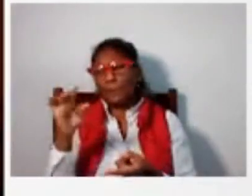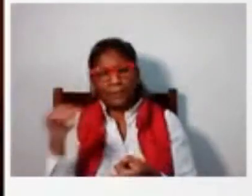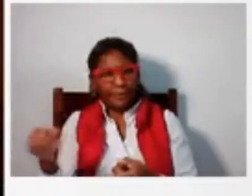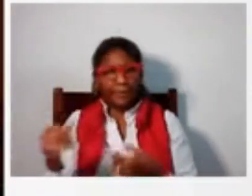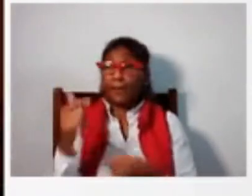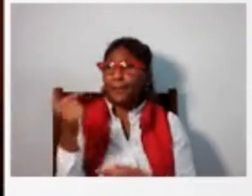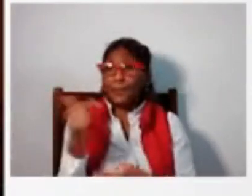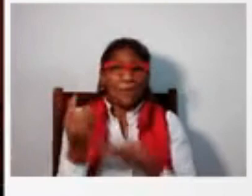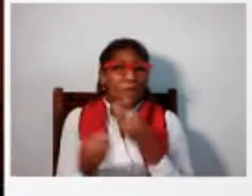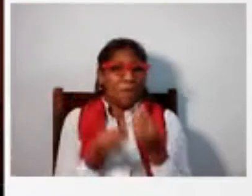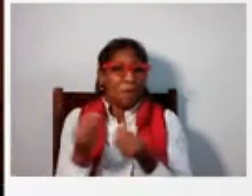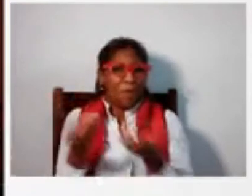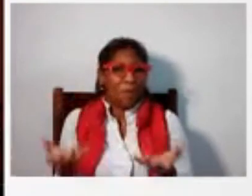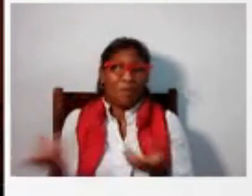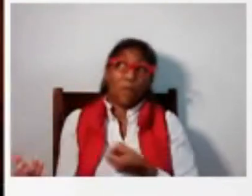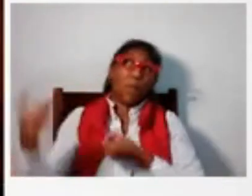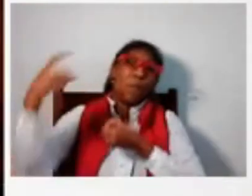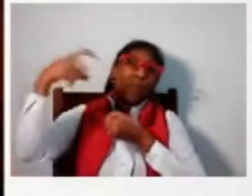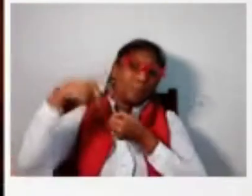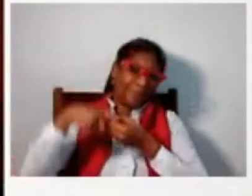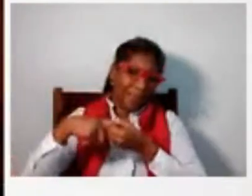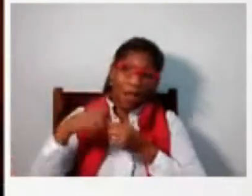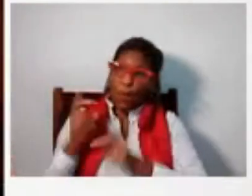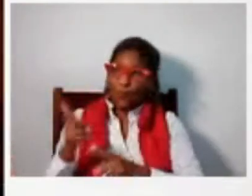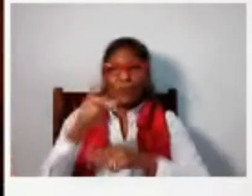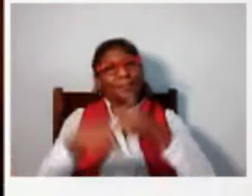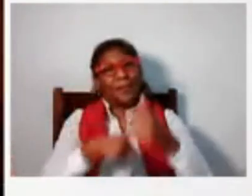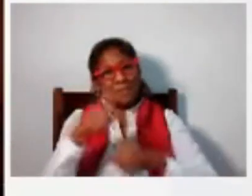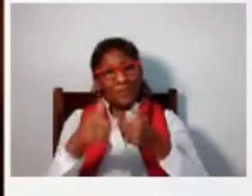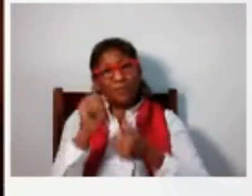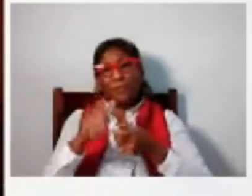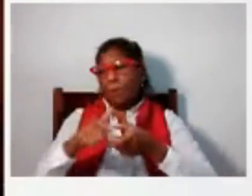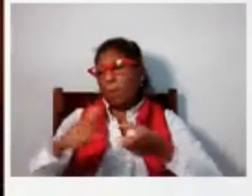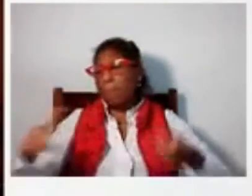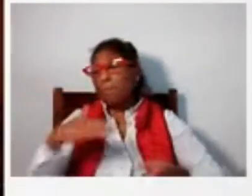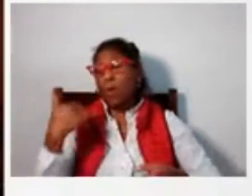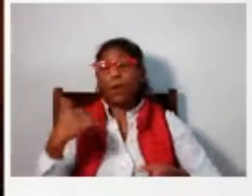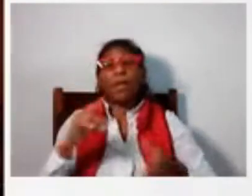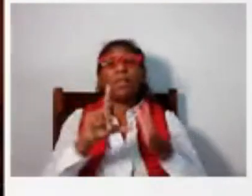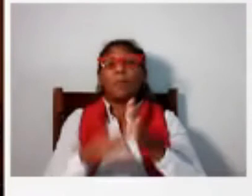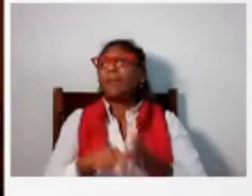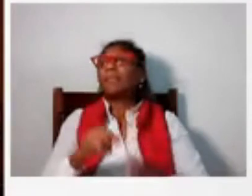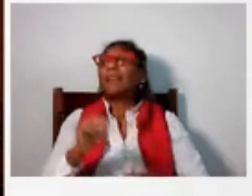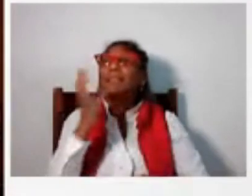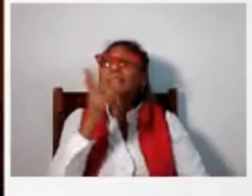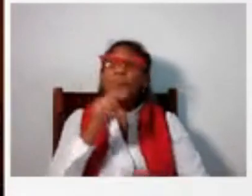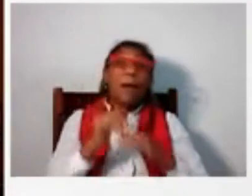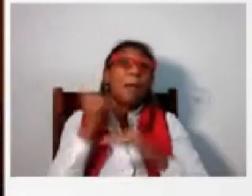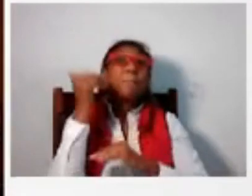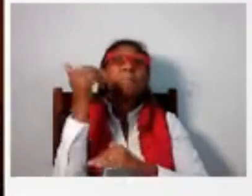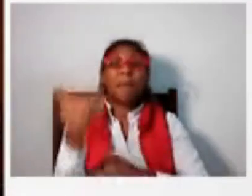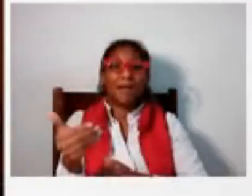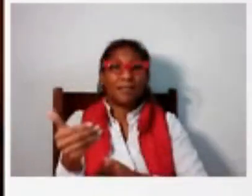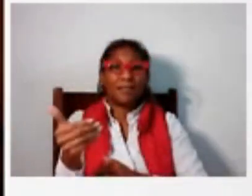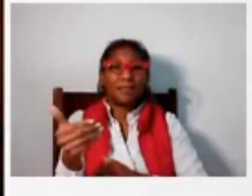de se considerar a manutenção das atividades econômicas, e aí talvez leve mais tempo para recuperar a economia. Por isso que,